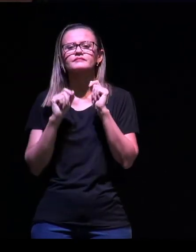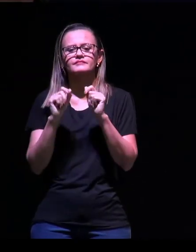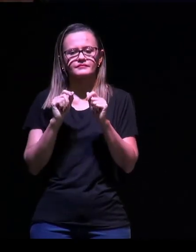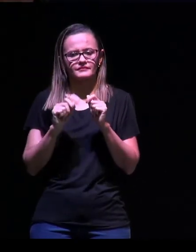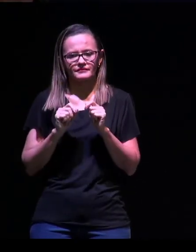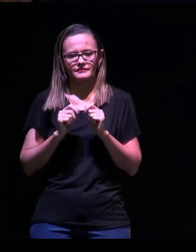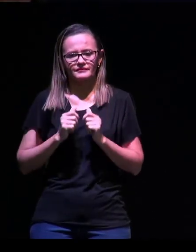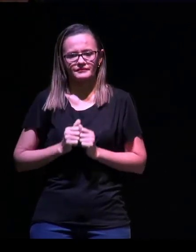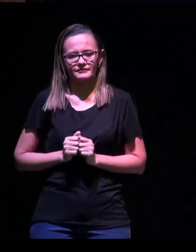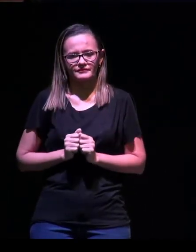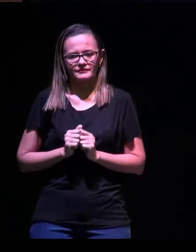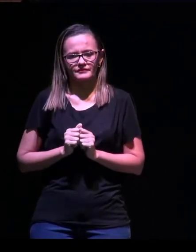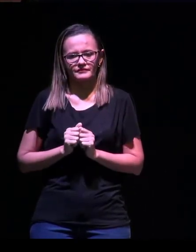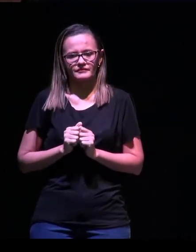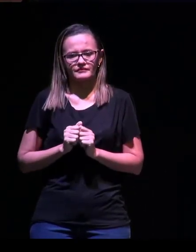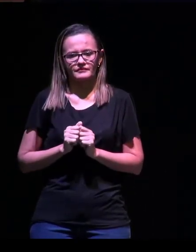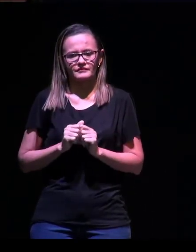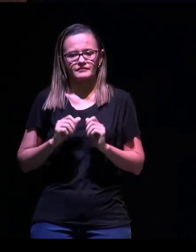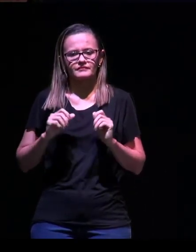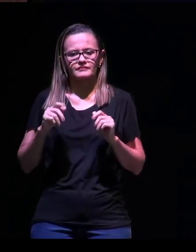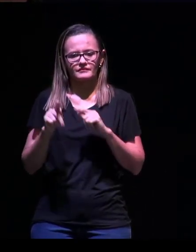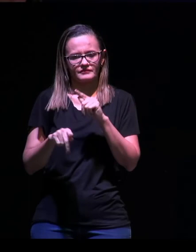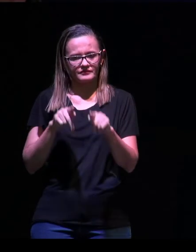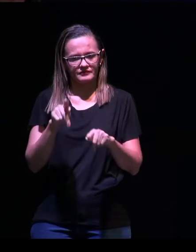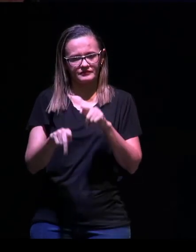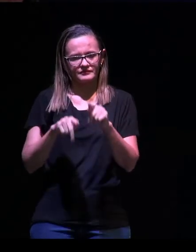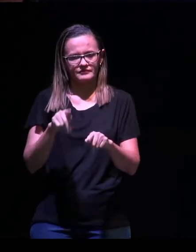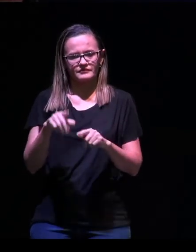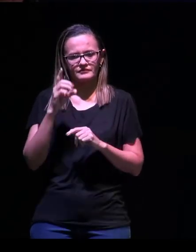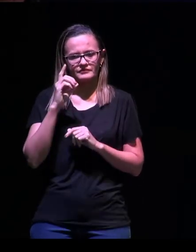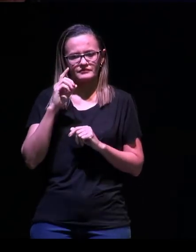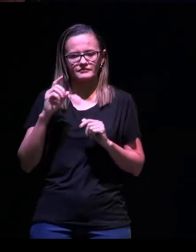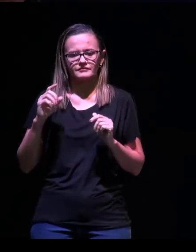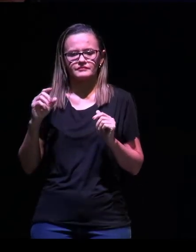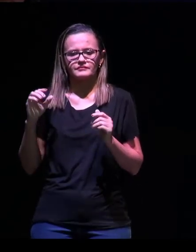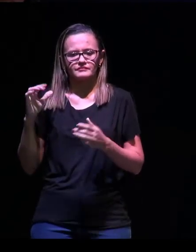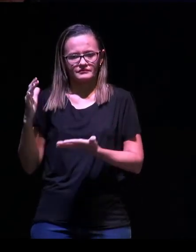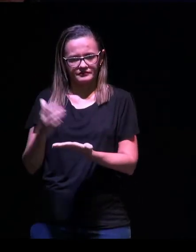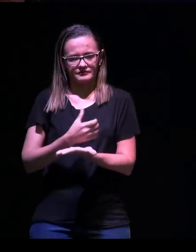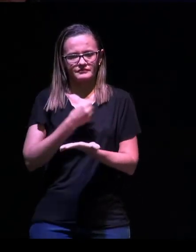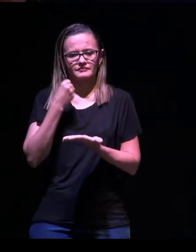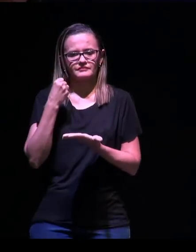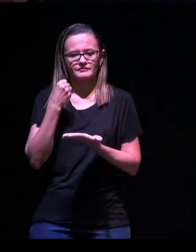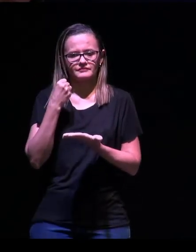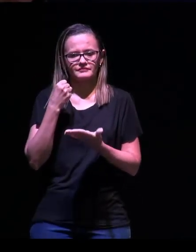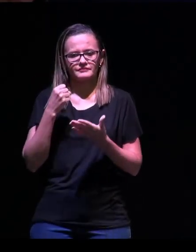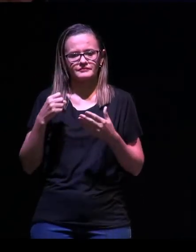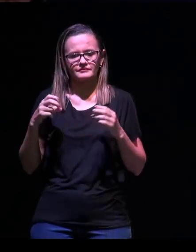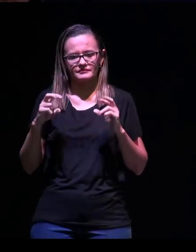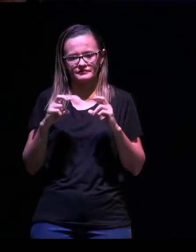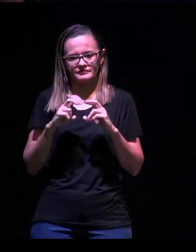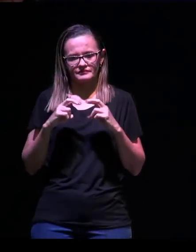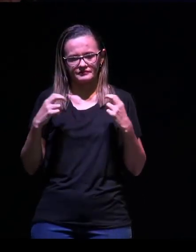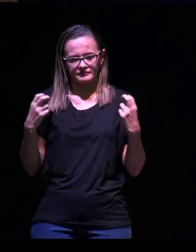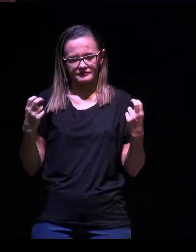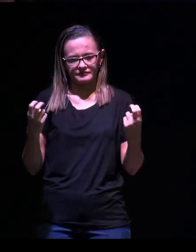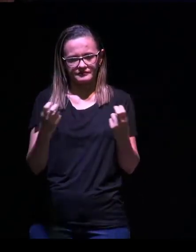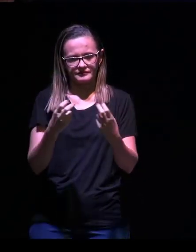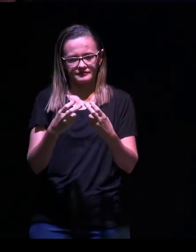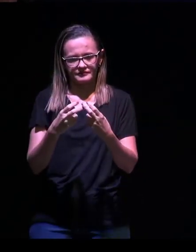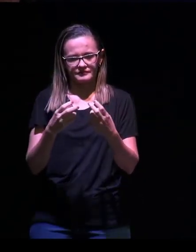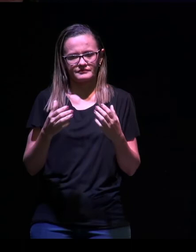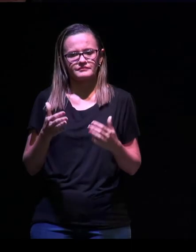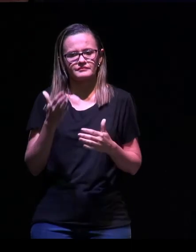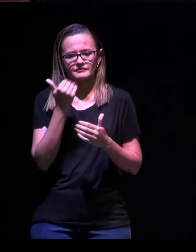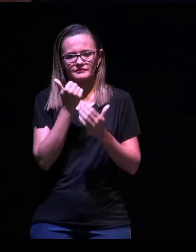Somos nós, os que fomos arrebatados, participar do banquete. Mas eu imagino que no meio do banquete, ou talvez no finalzinho, porque são